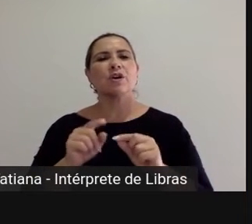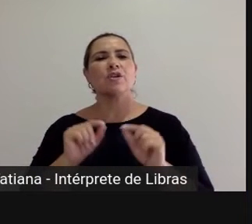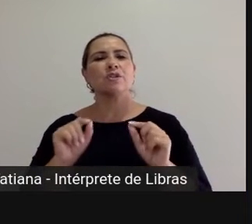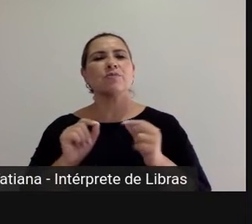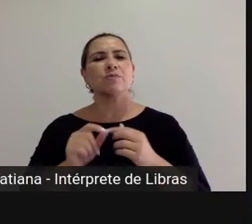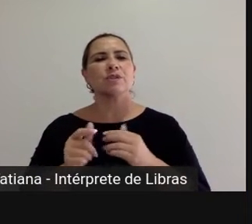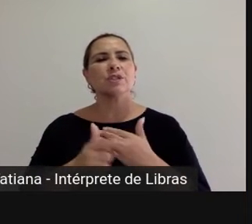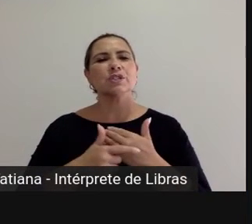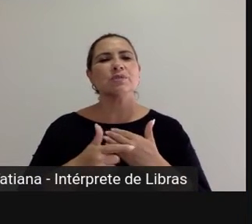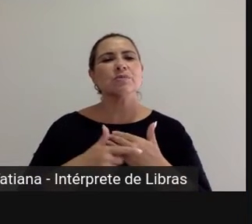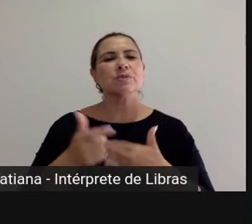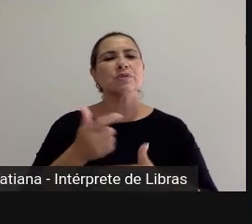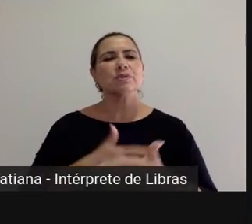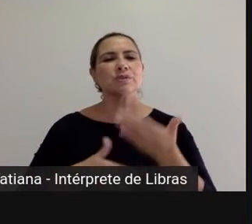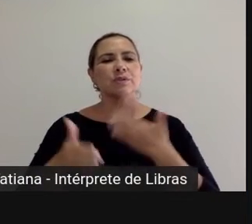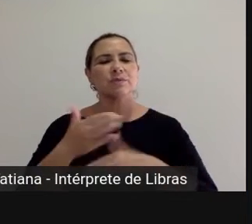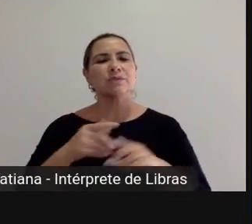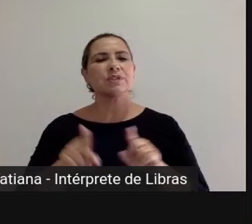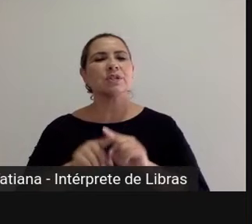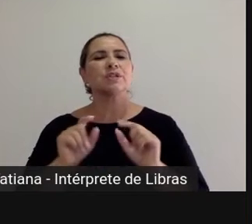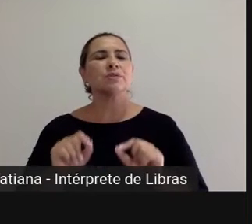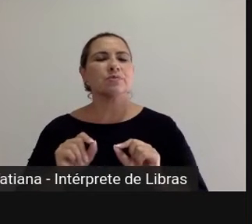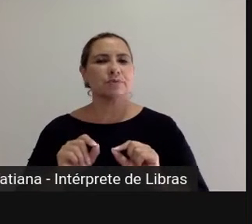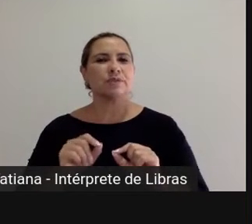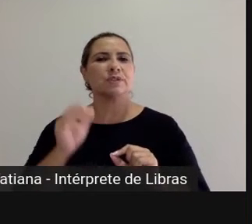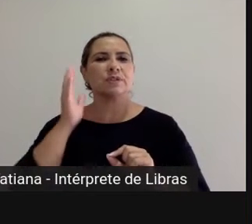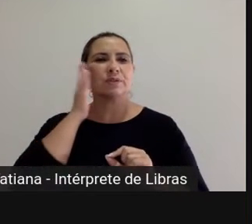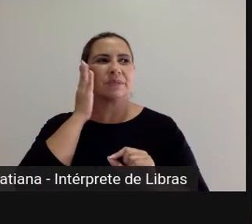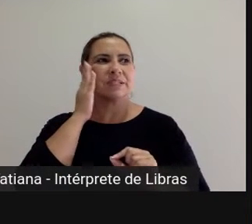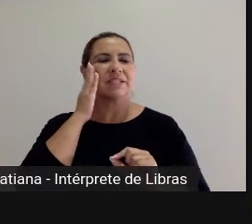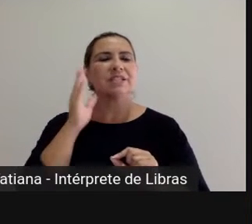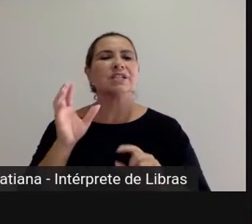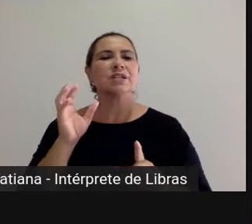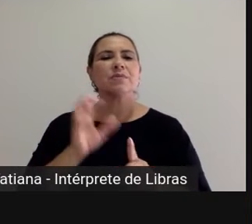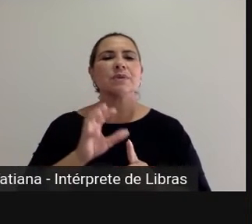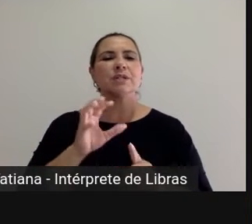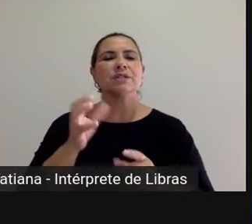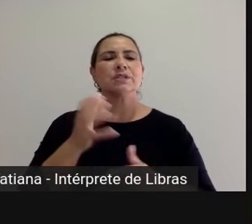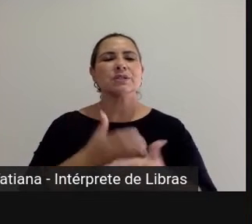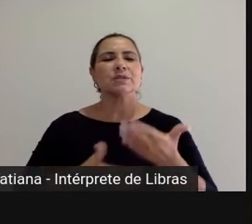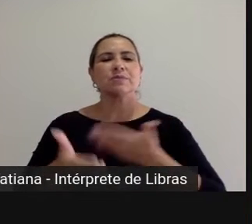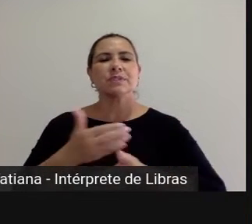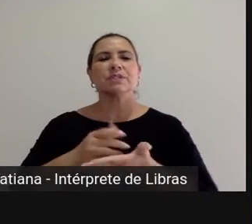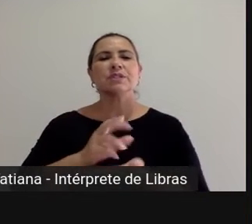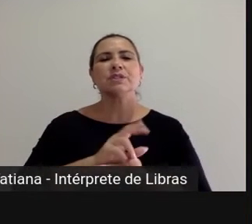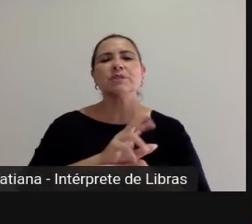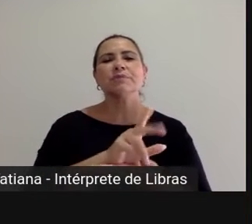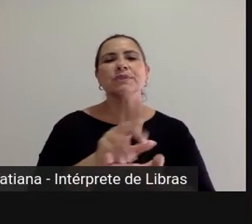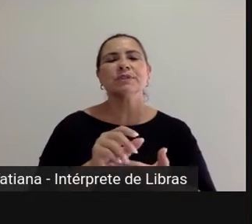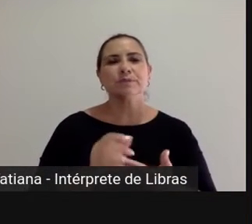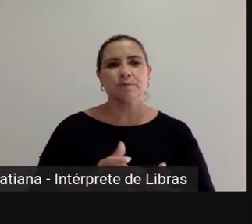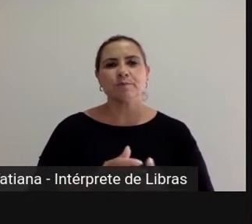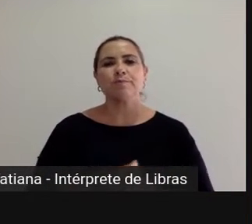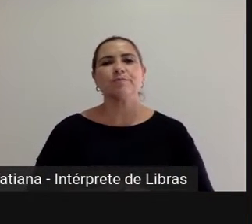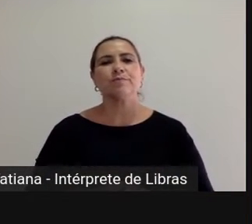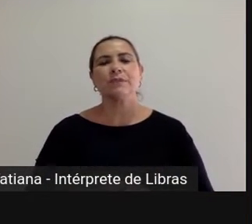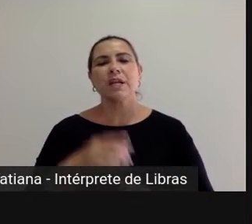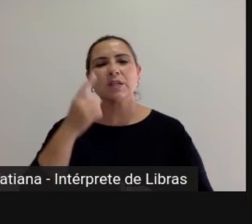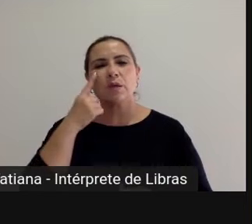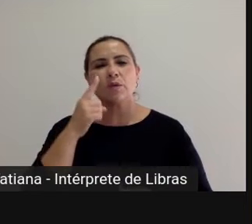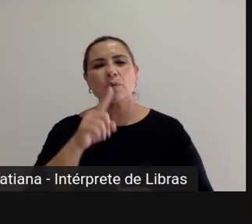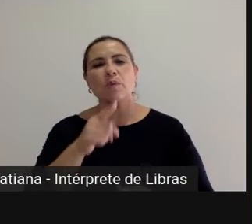A tecnologia é determinista. Ela é inexorável. E são vários os artigos científicos que a gente vê. E quando a gente vai